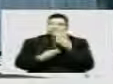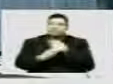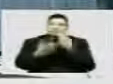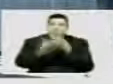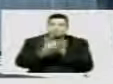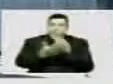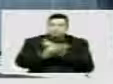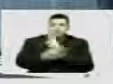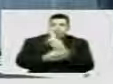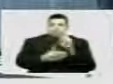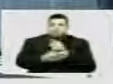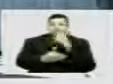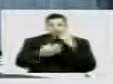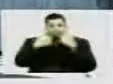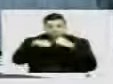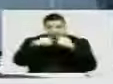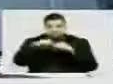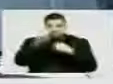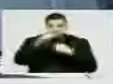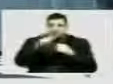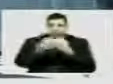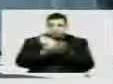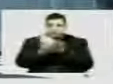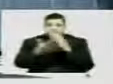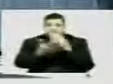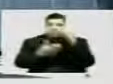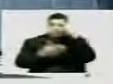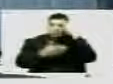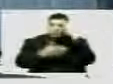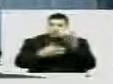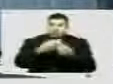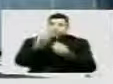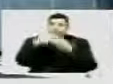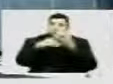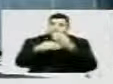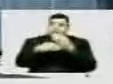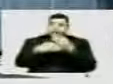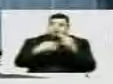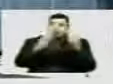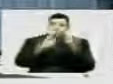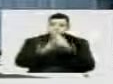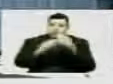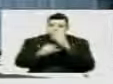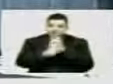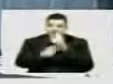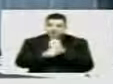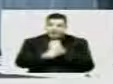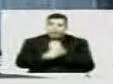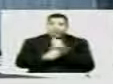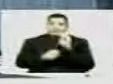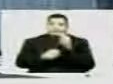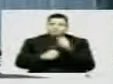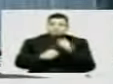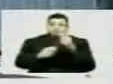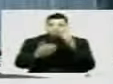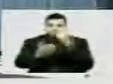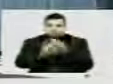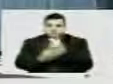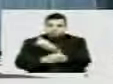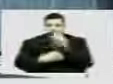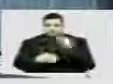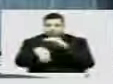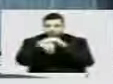é razoável. Nós precisamos começar a refletir para que a peça orçamentária seja uma peça